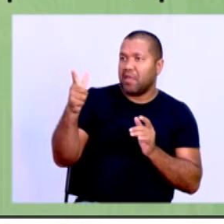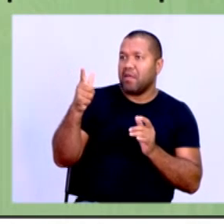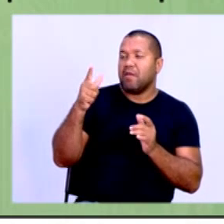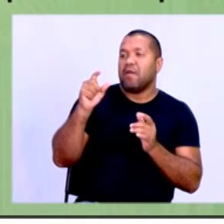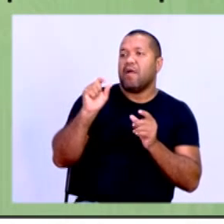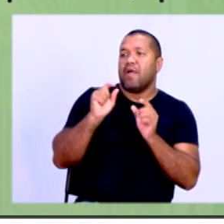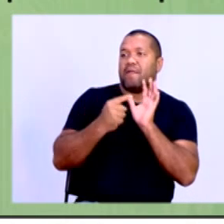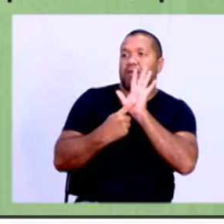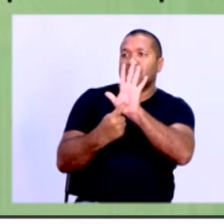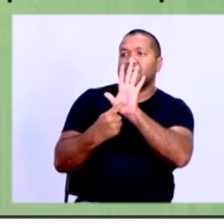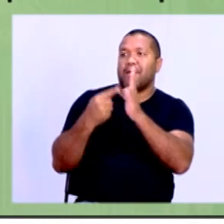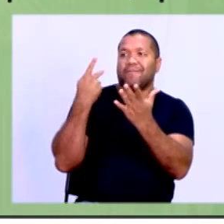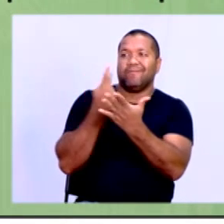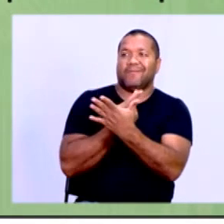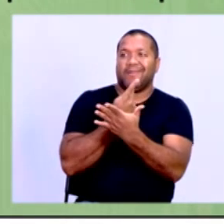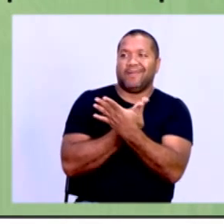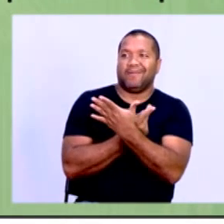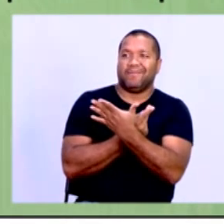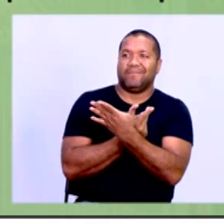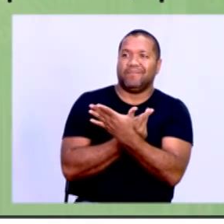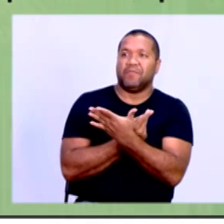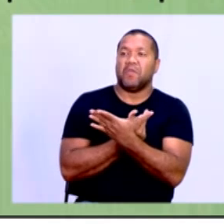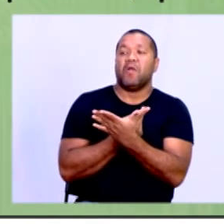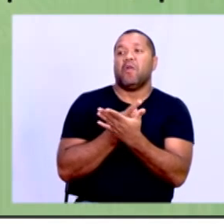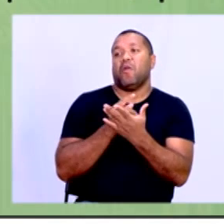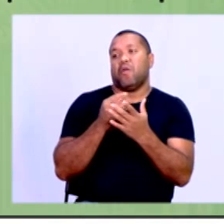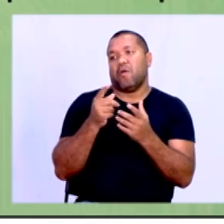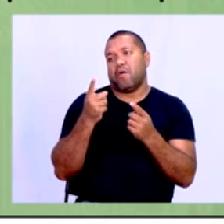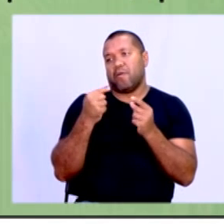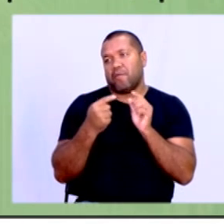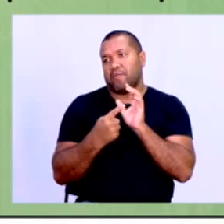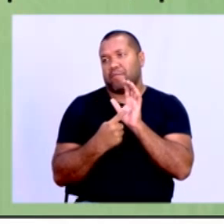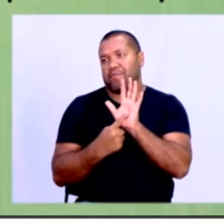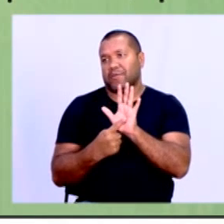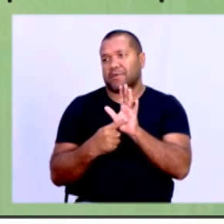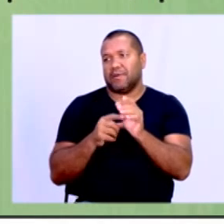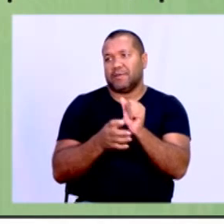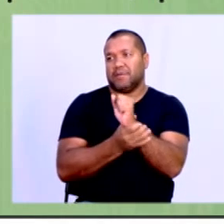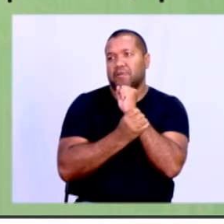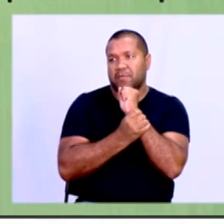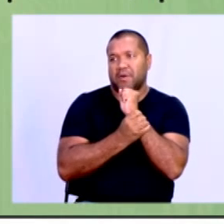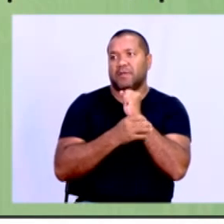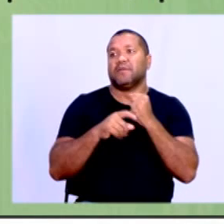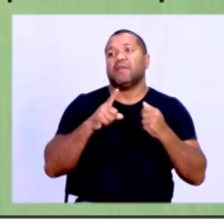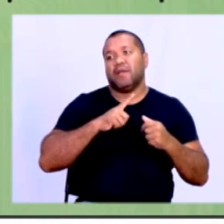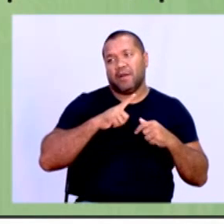erro. Logo percebemos a segurança que a nossa aplicação possui, pois